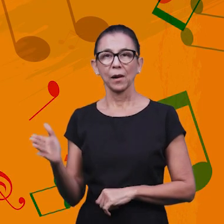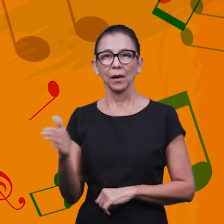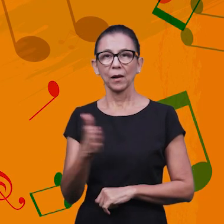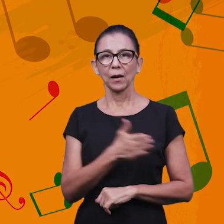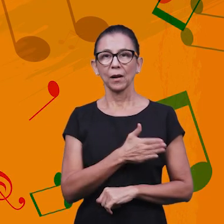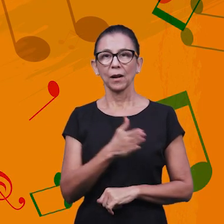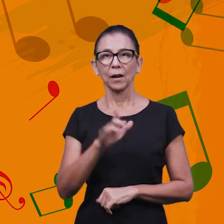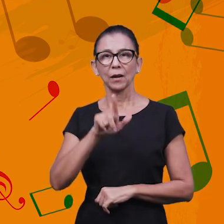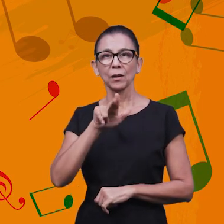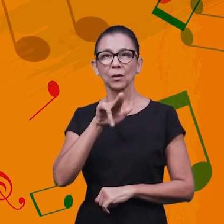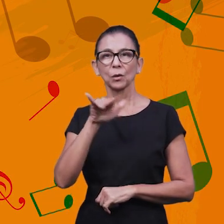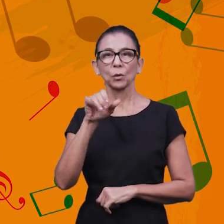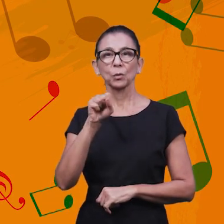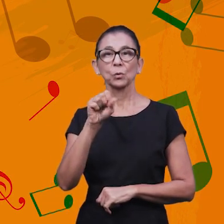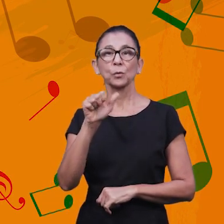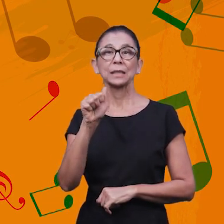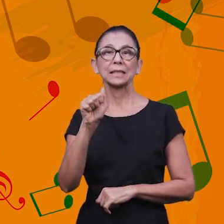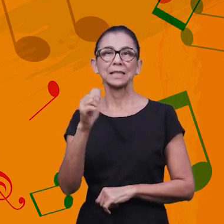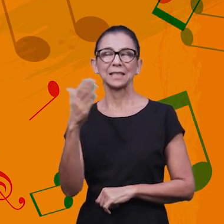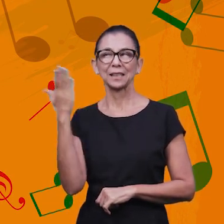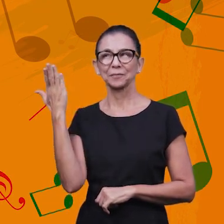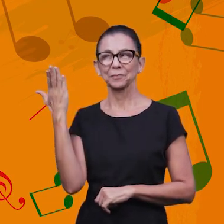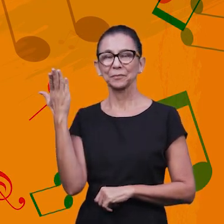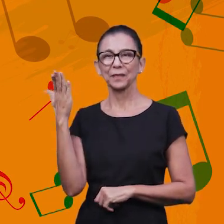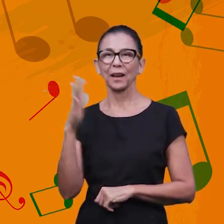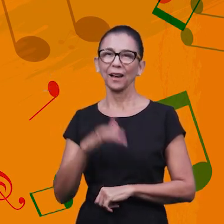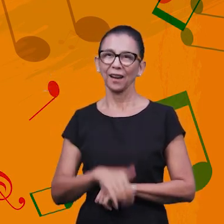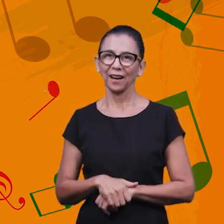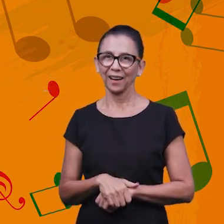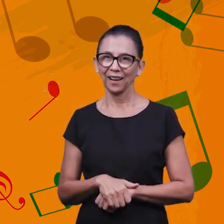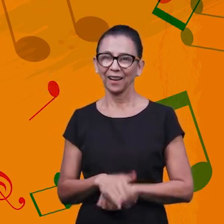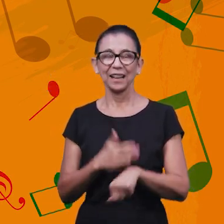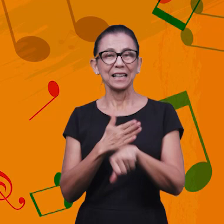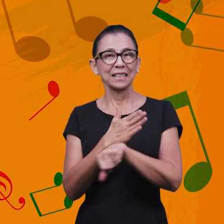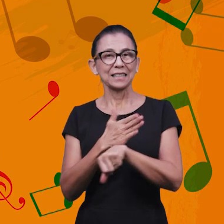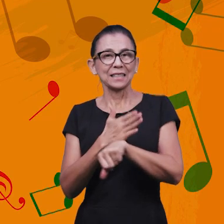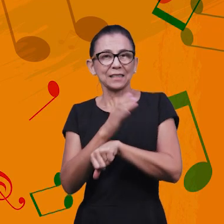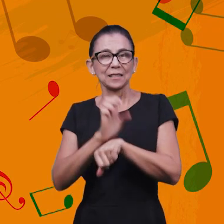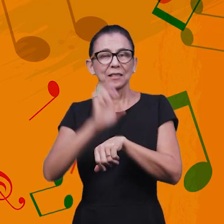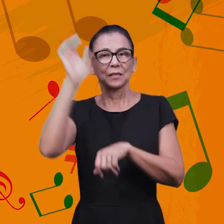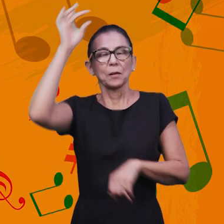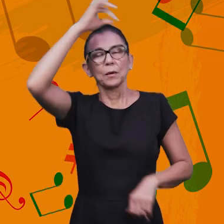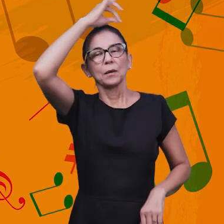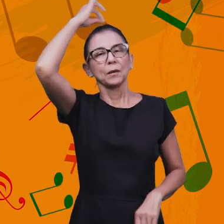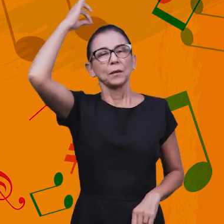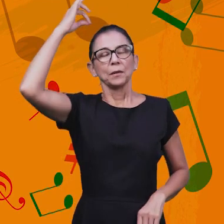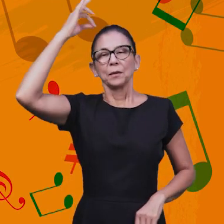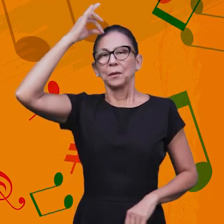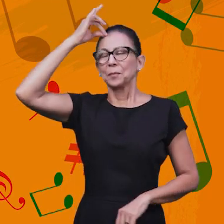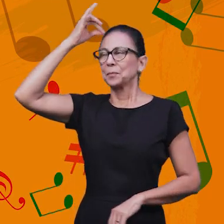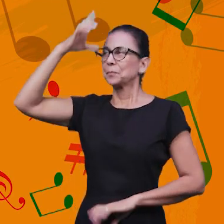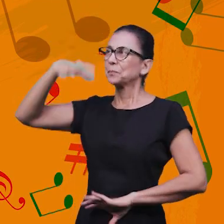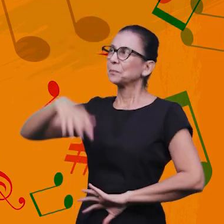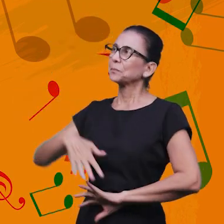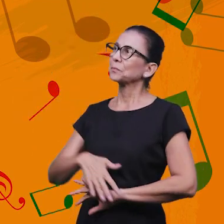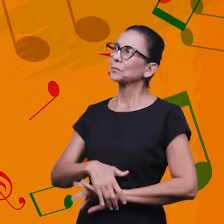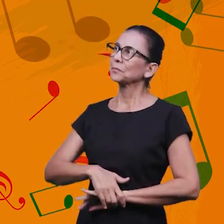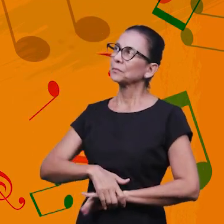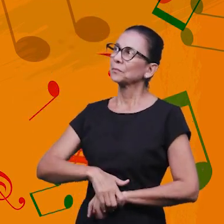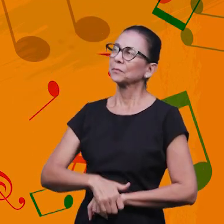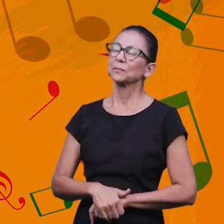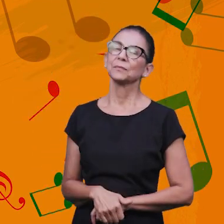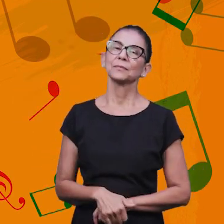Essa é a pequena Luísa, da igreja em Colina de Laranjeiras, Serra Espírito Santo.